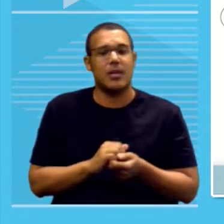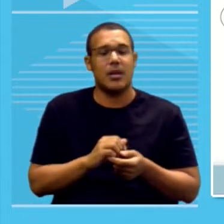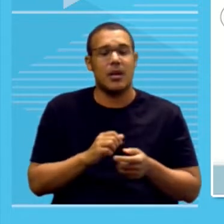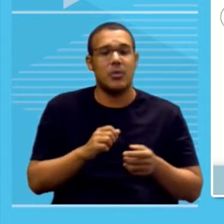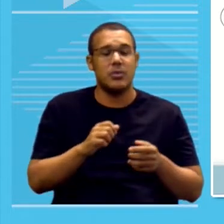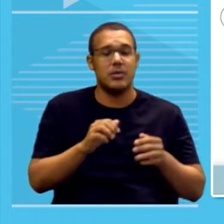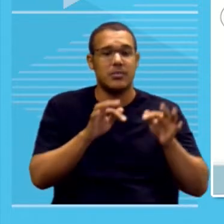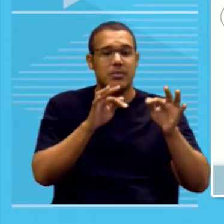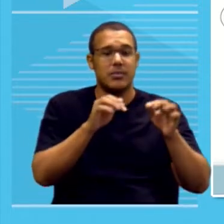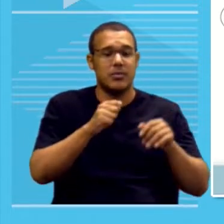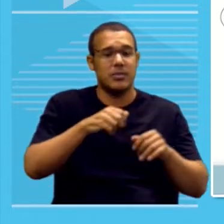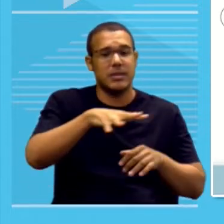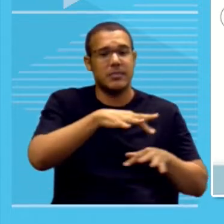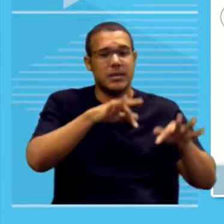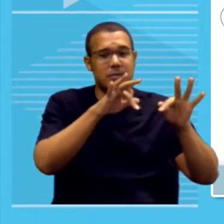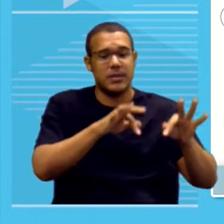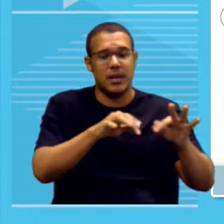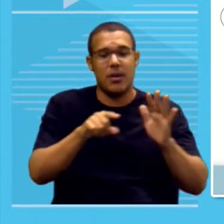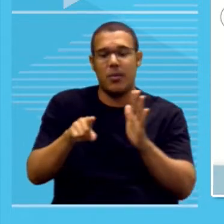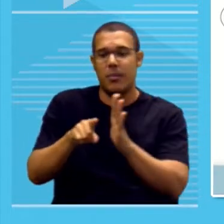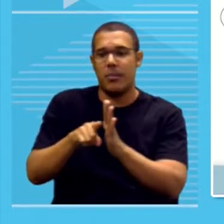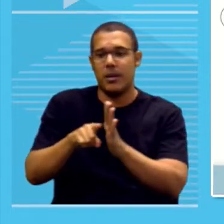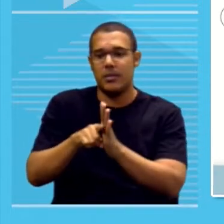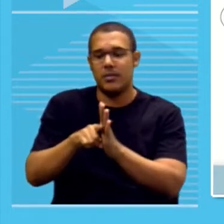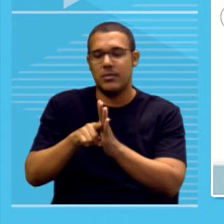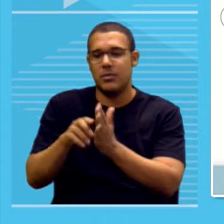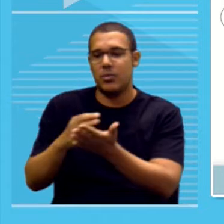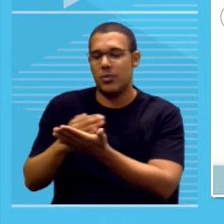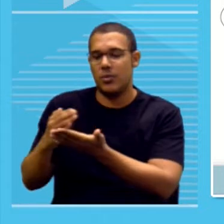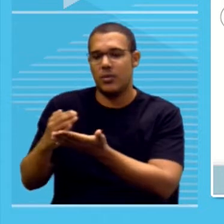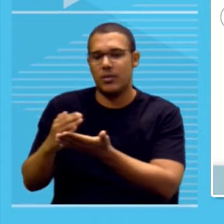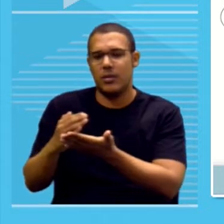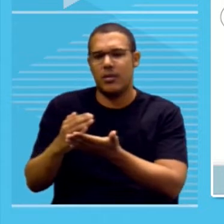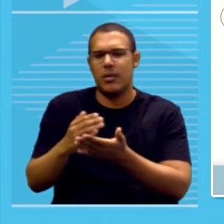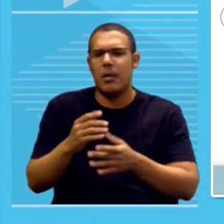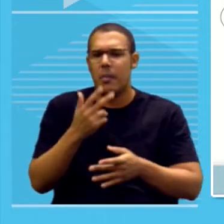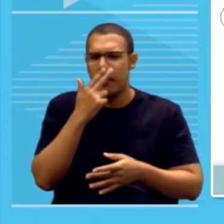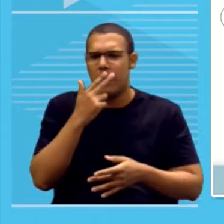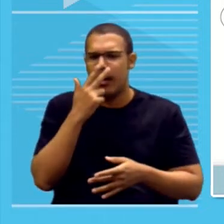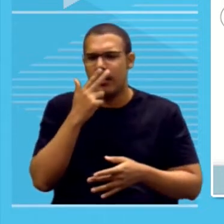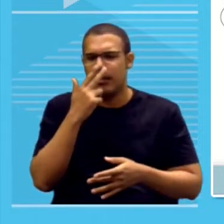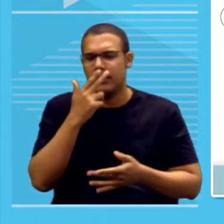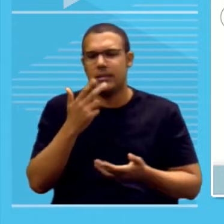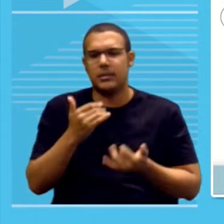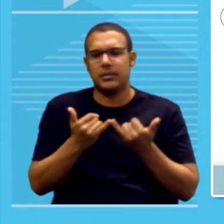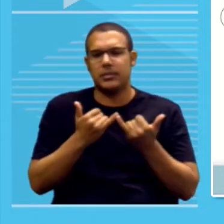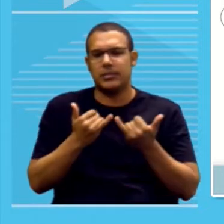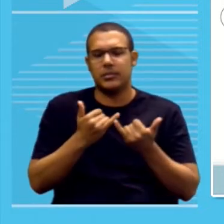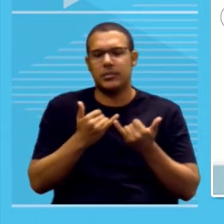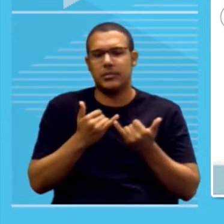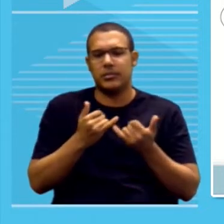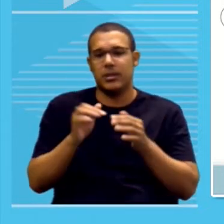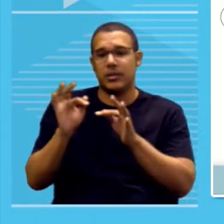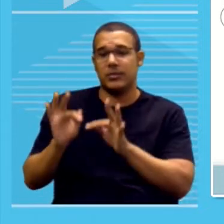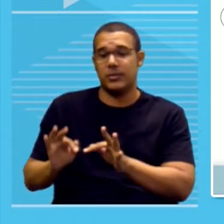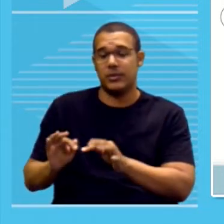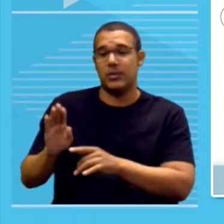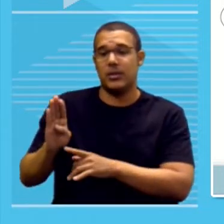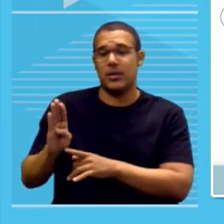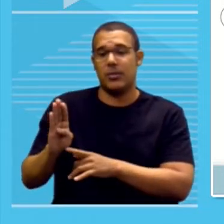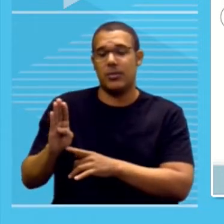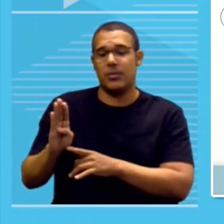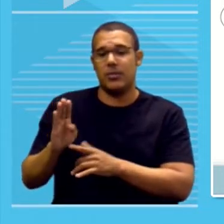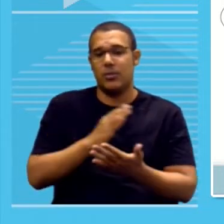menos o espaço Inicial então ali é basicamente a mesma coisa o espaço final é o x b o espaço